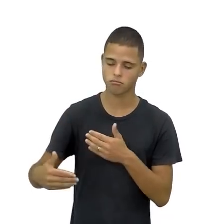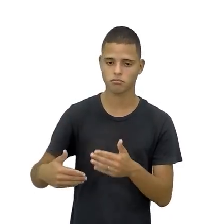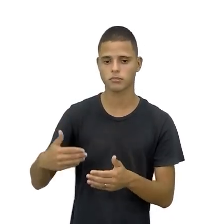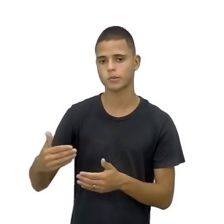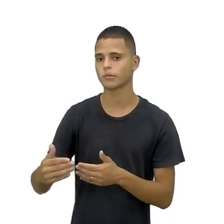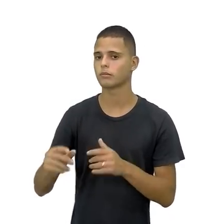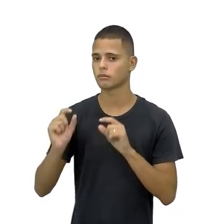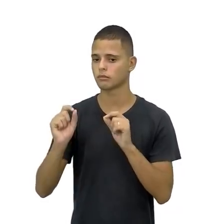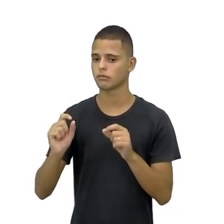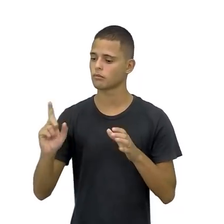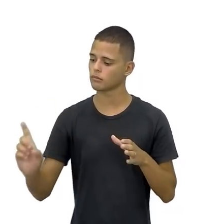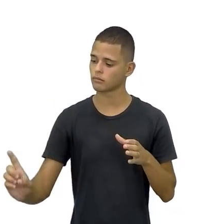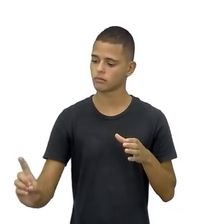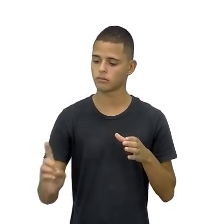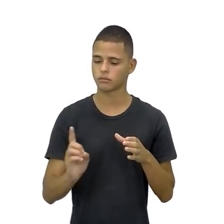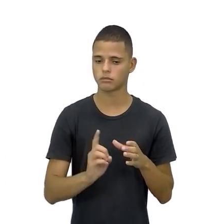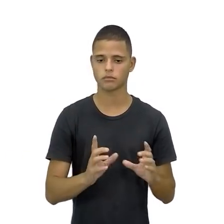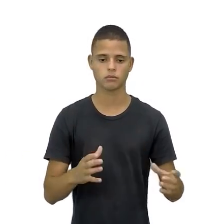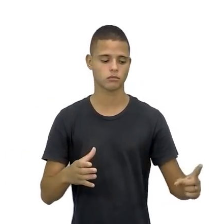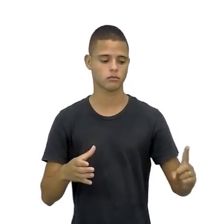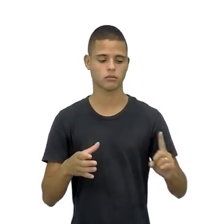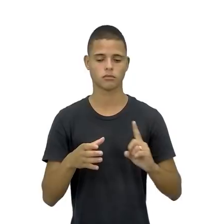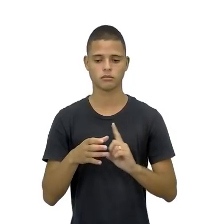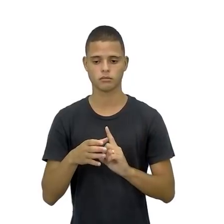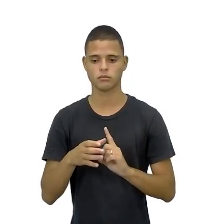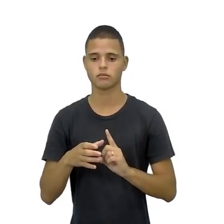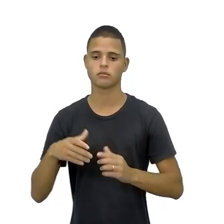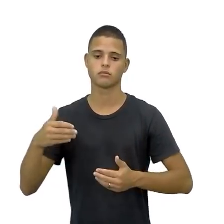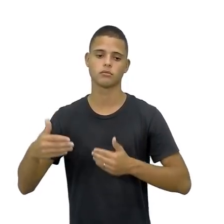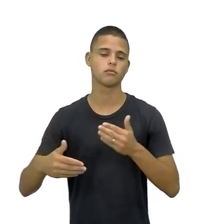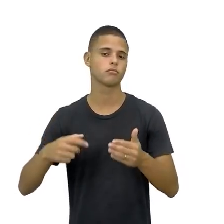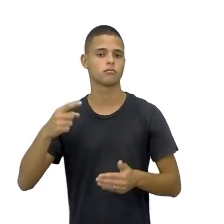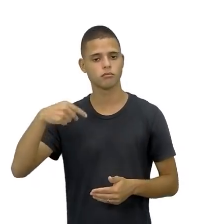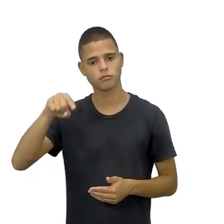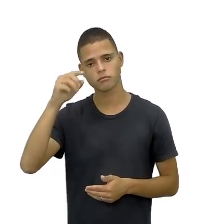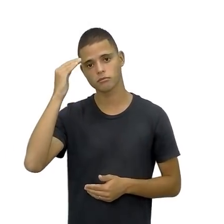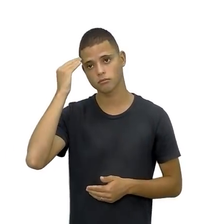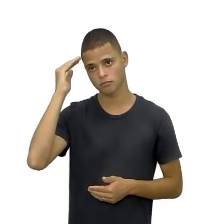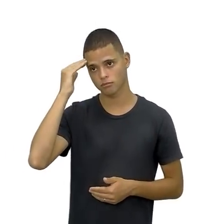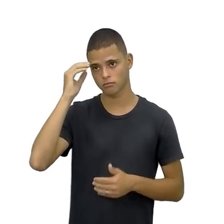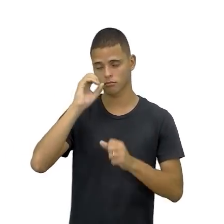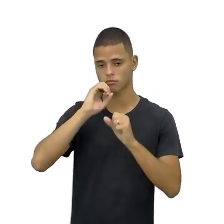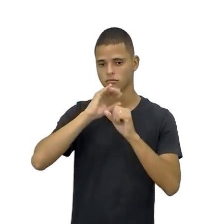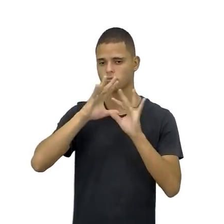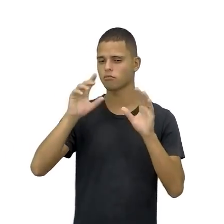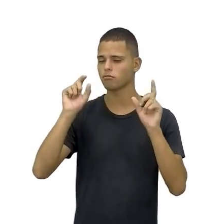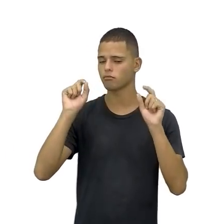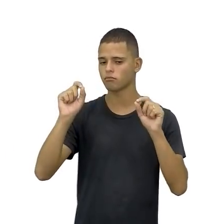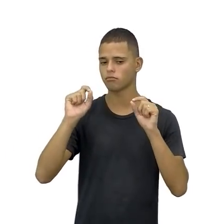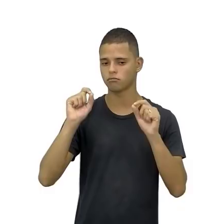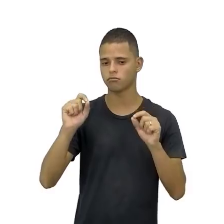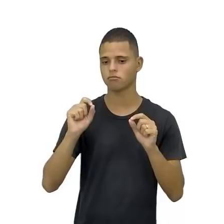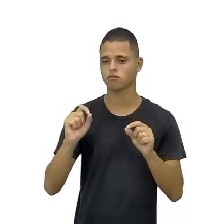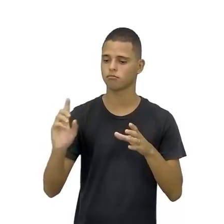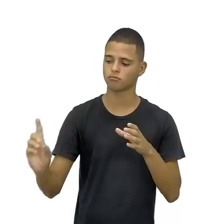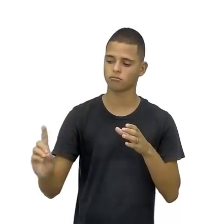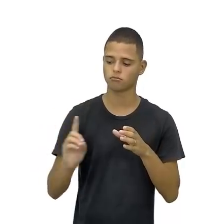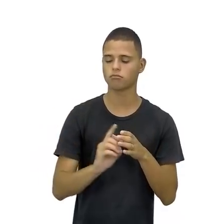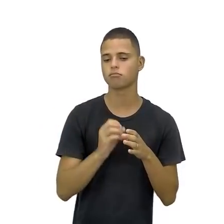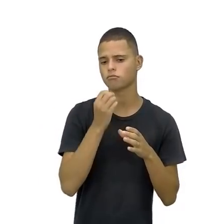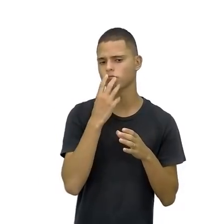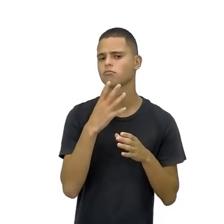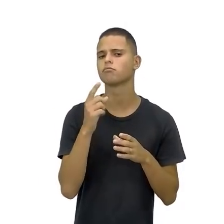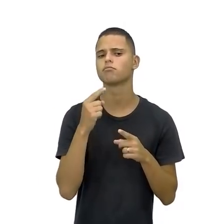como agrupamentos produtivos, tá bom? Então vamos entender o que são esses agrupamentos produtivos, tá?